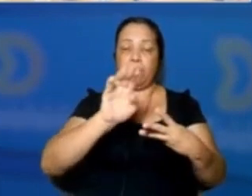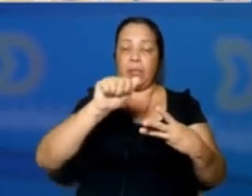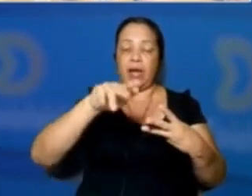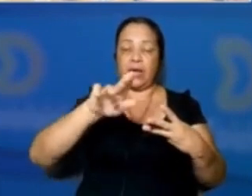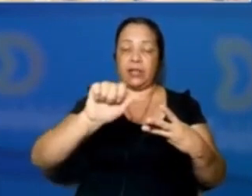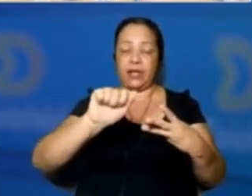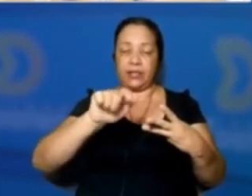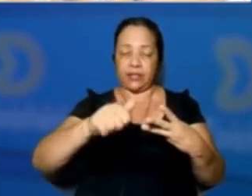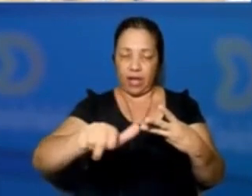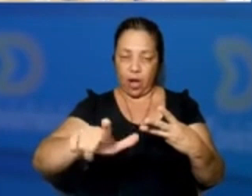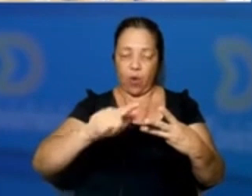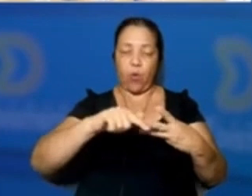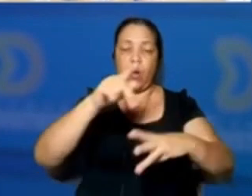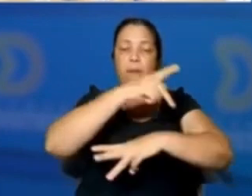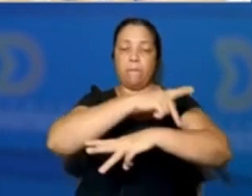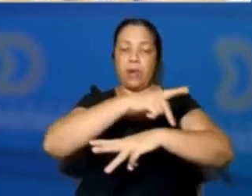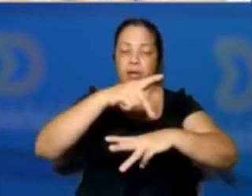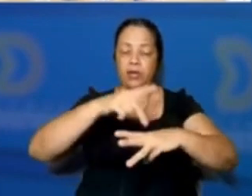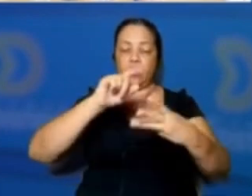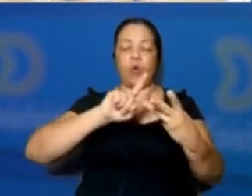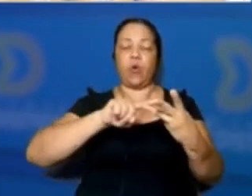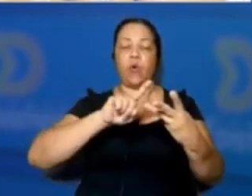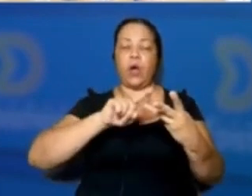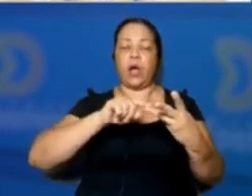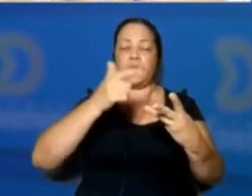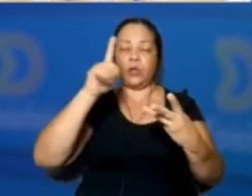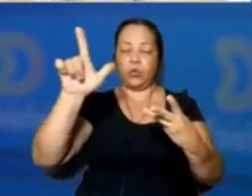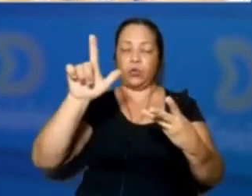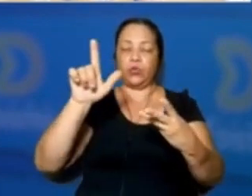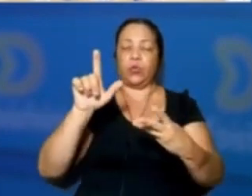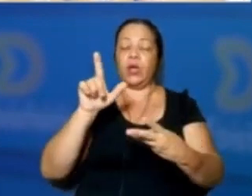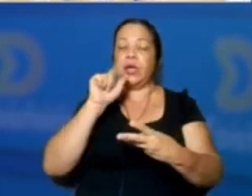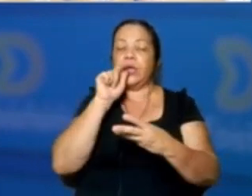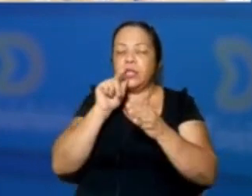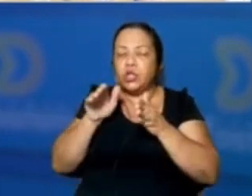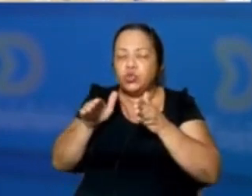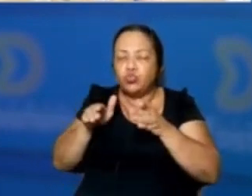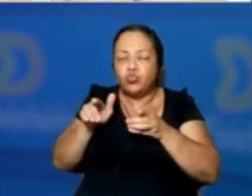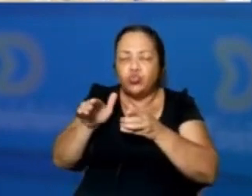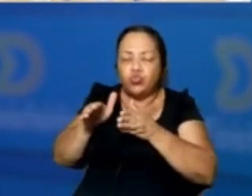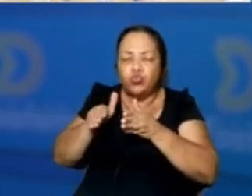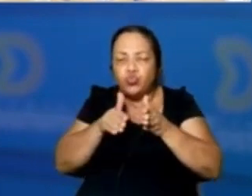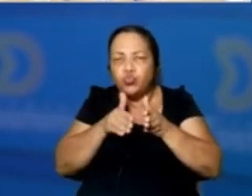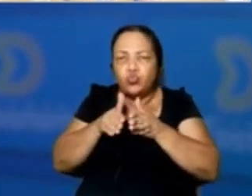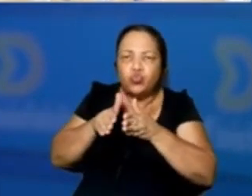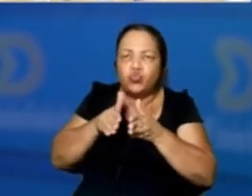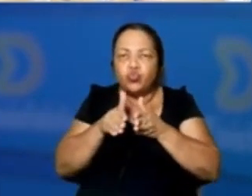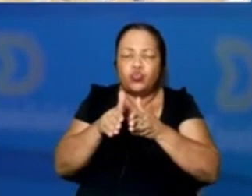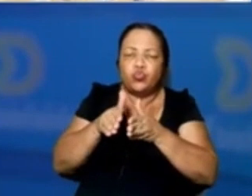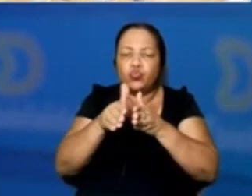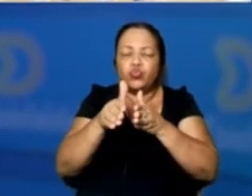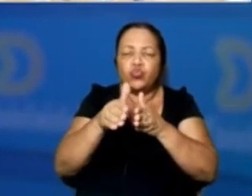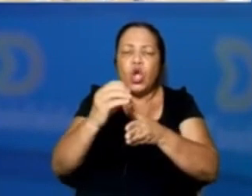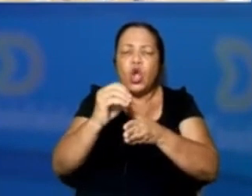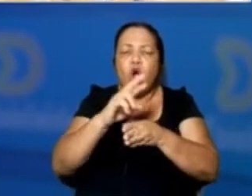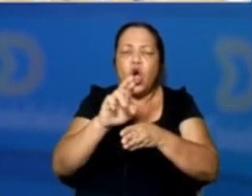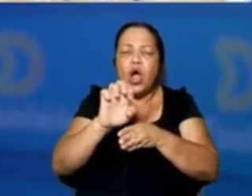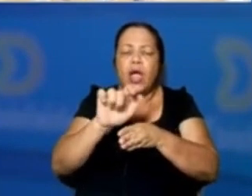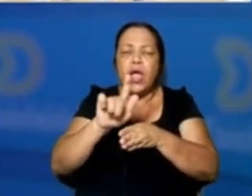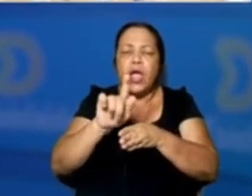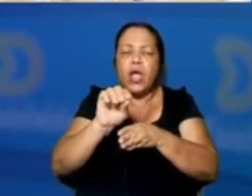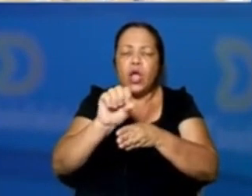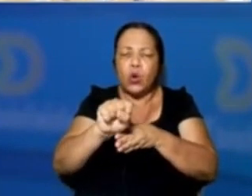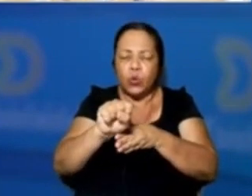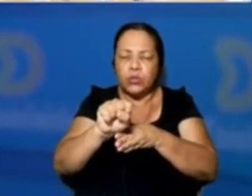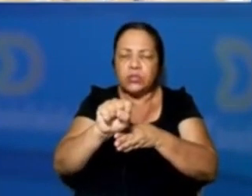Paranoá, e 10 córregos que a gente levantou, esses que estão simbolizados aí. E aqui do lado, né, um primeiro mapeamento que a